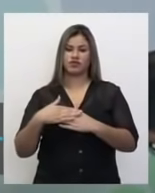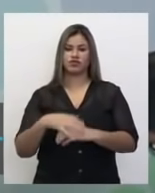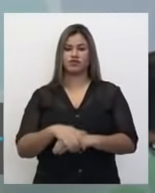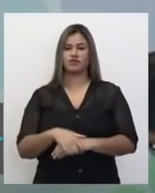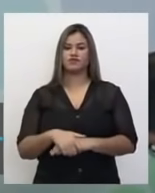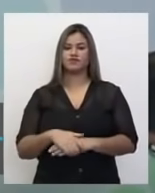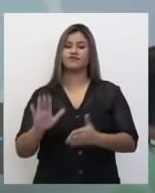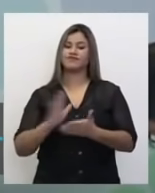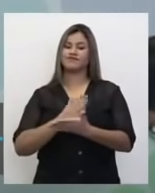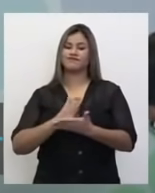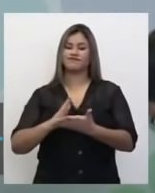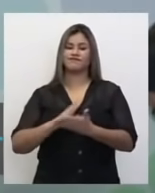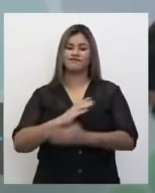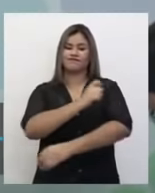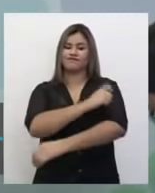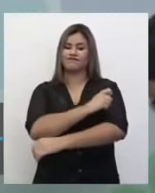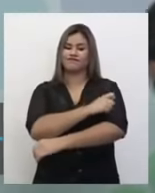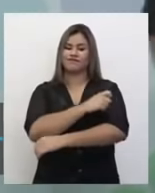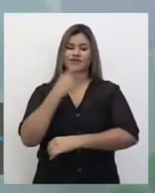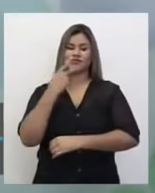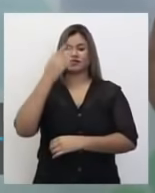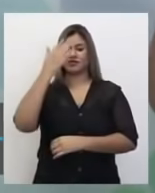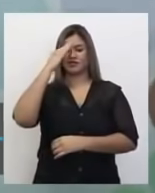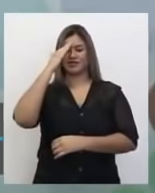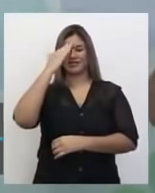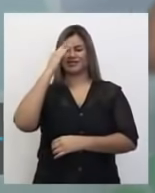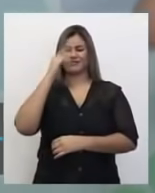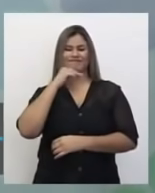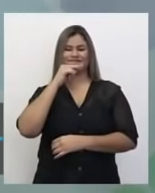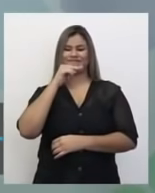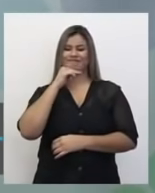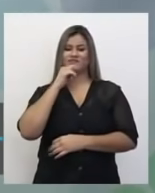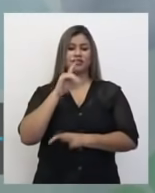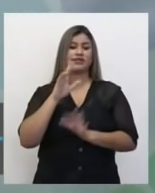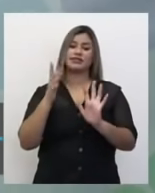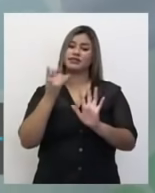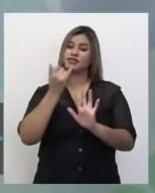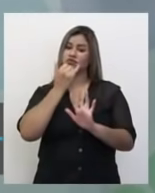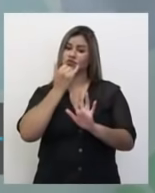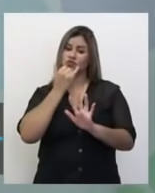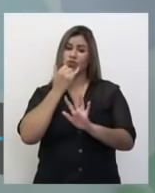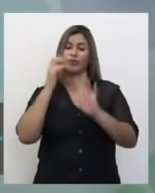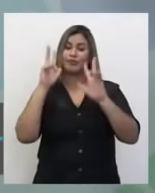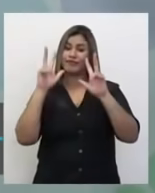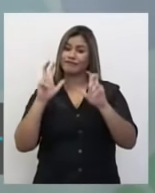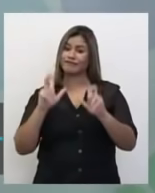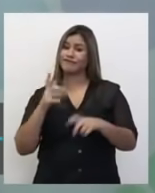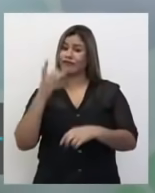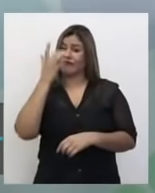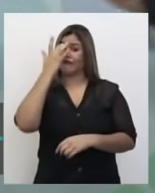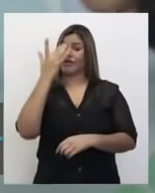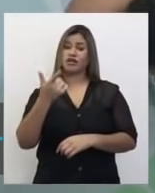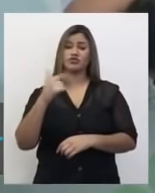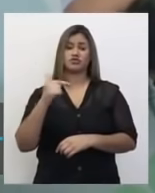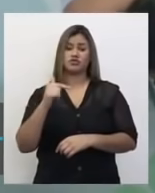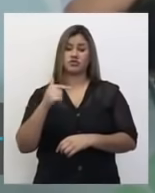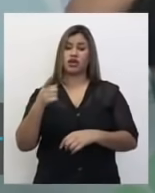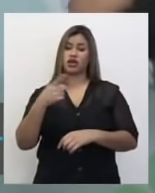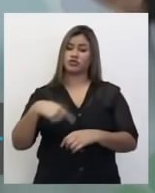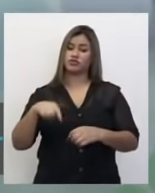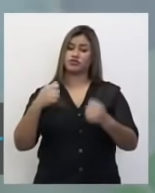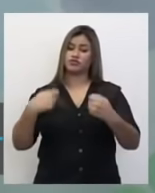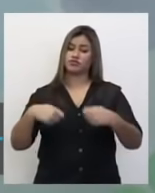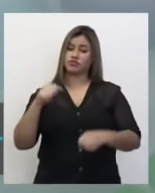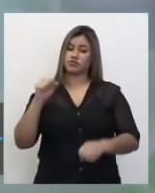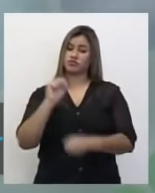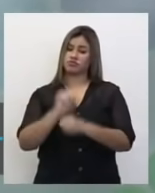que não entenderam. Gente, não é realmente não é uma um assunto fácil, não é assim, ó, papo bola. A gente precisa parar,